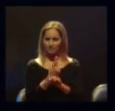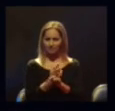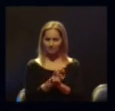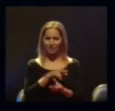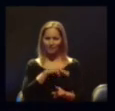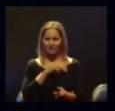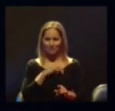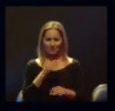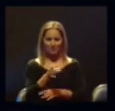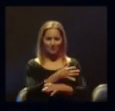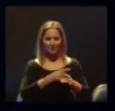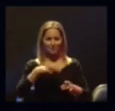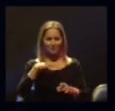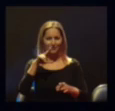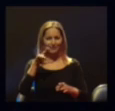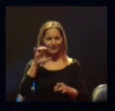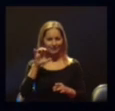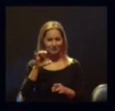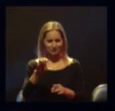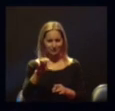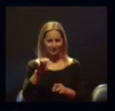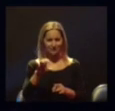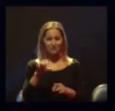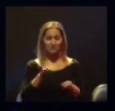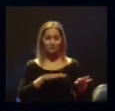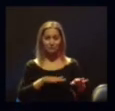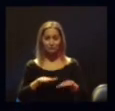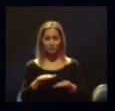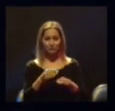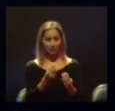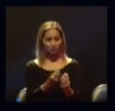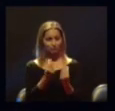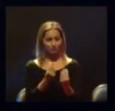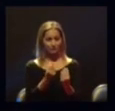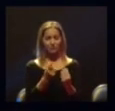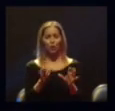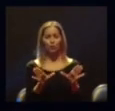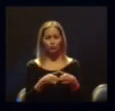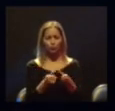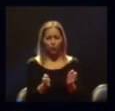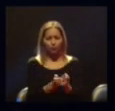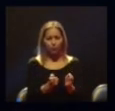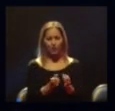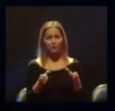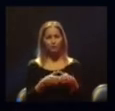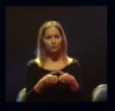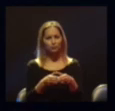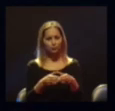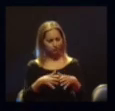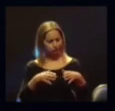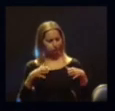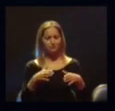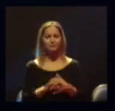campeão nacional na modalidade, quer na modalidade de show, quer na de grupos pequenos, quer na de